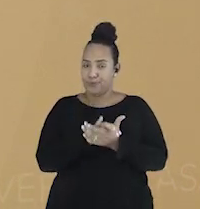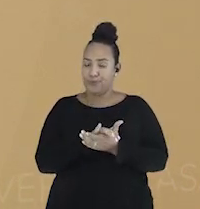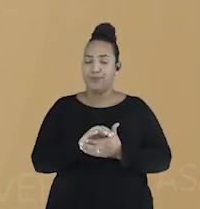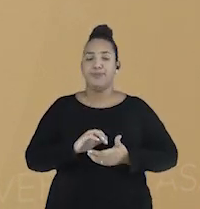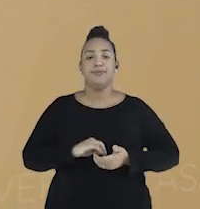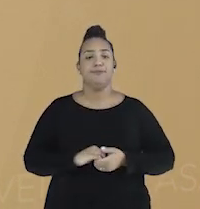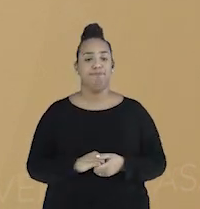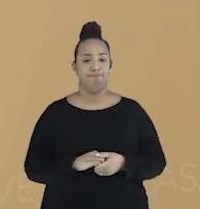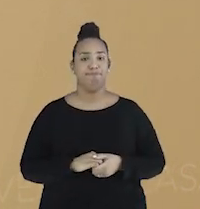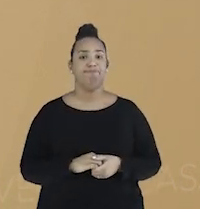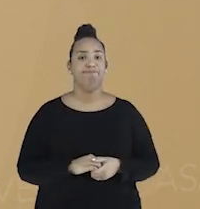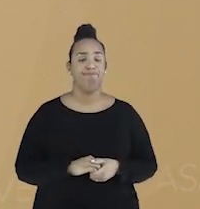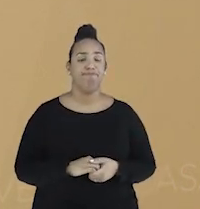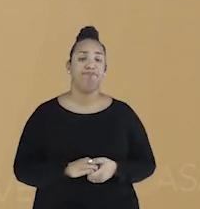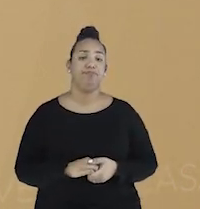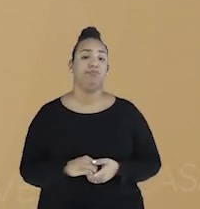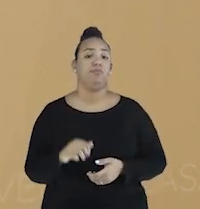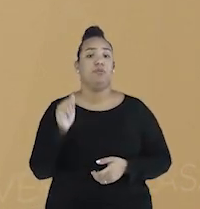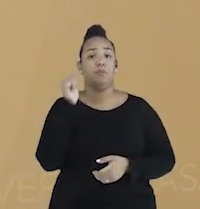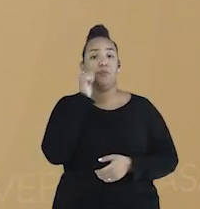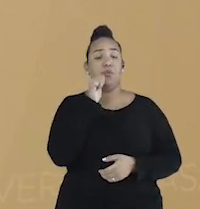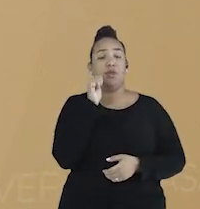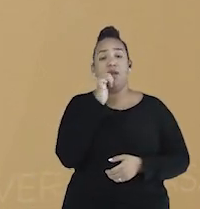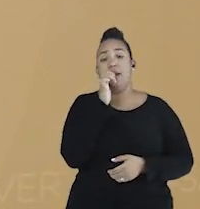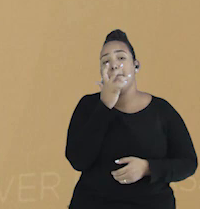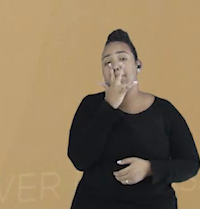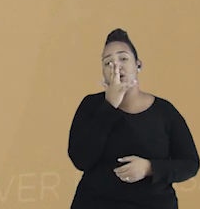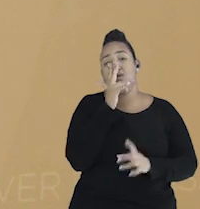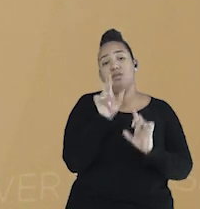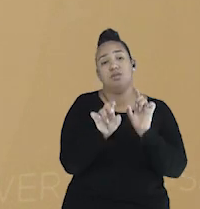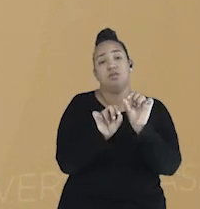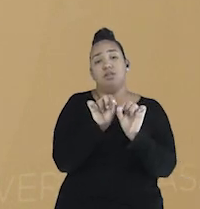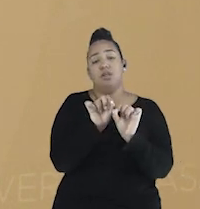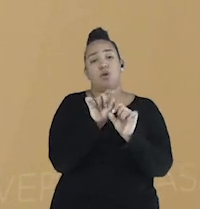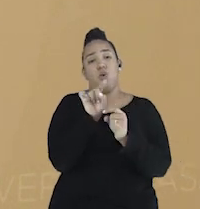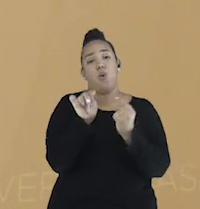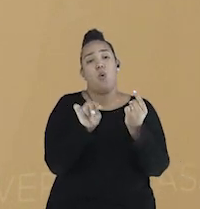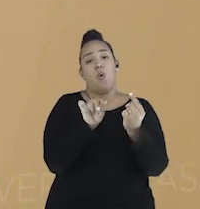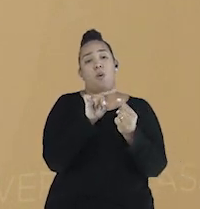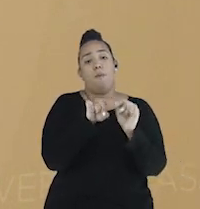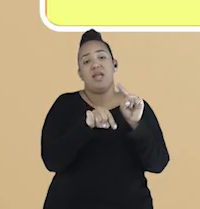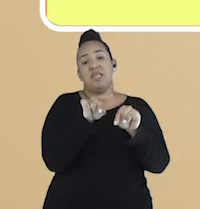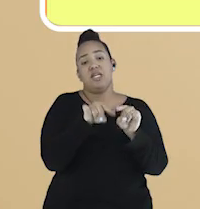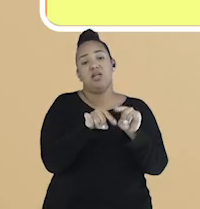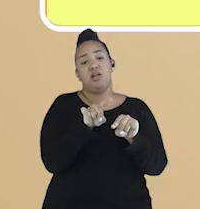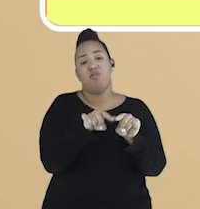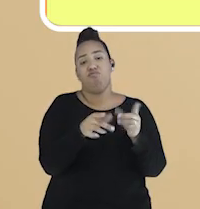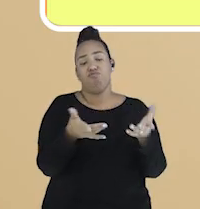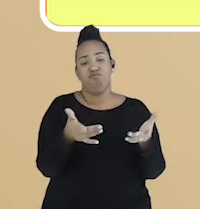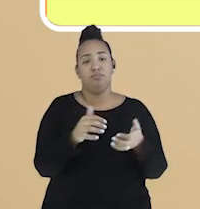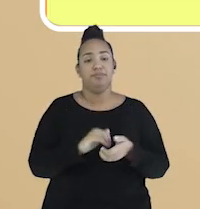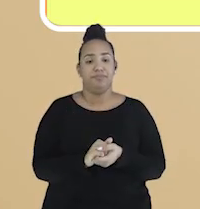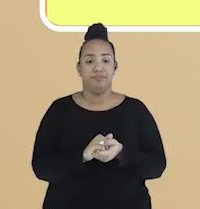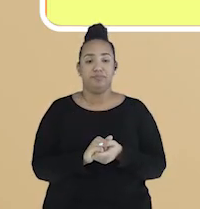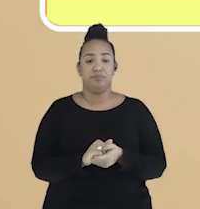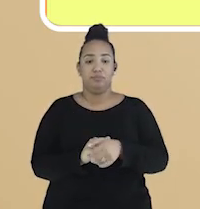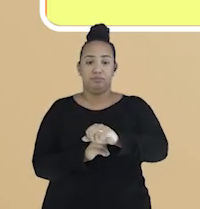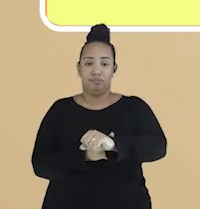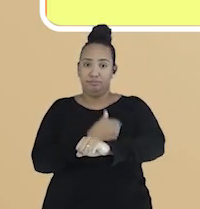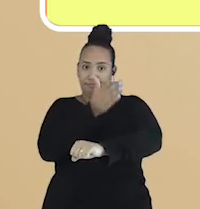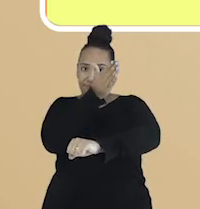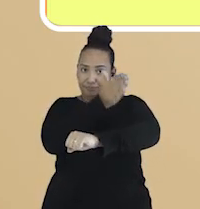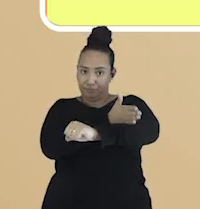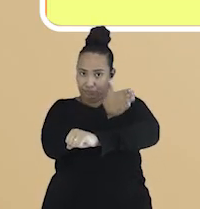nelas. Elas eram vistas como simples objetos de procriação. Na Idade Média,